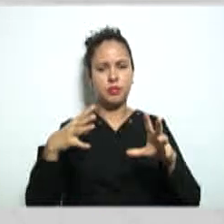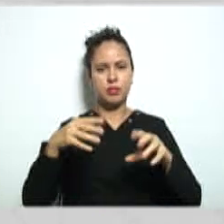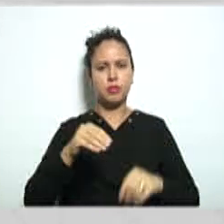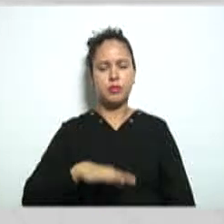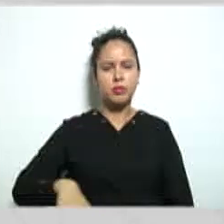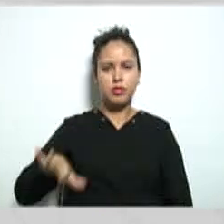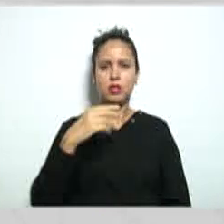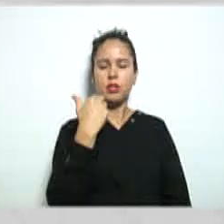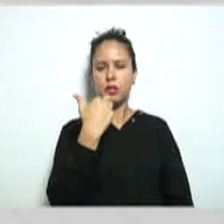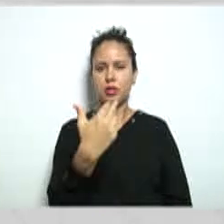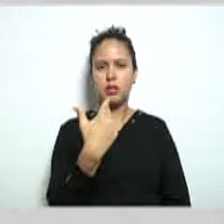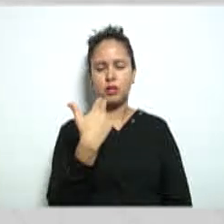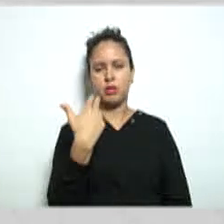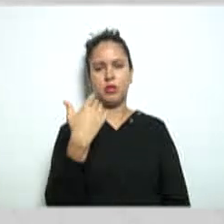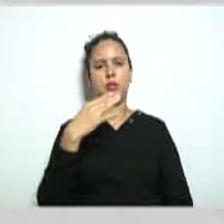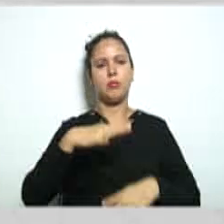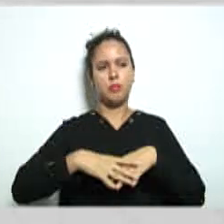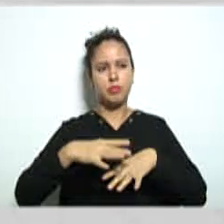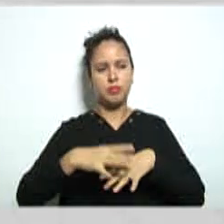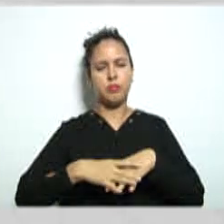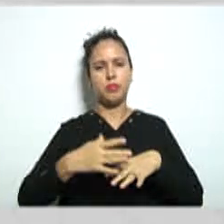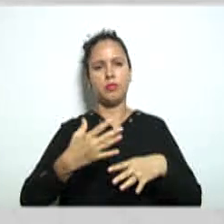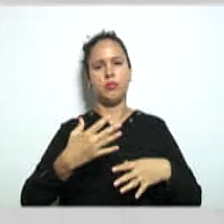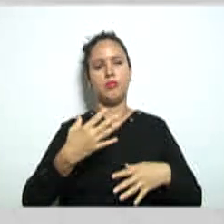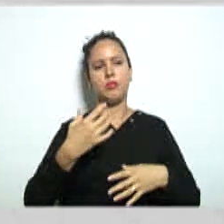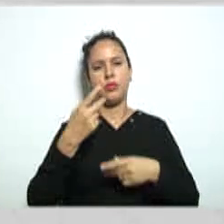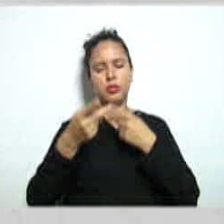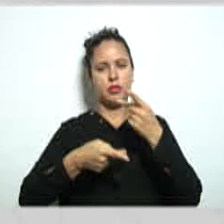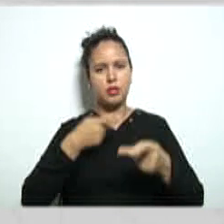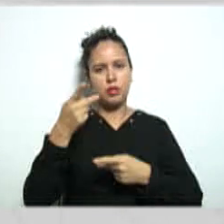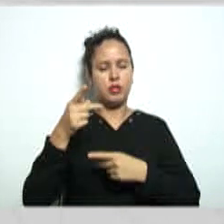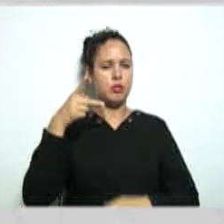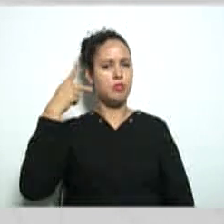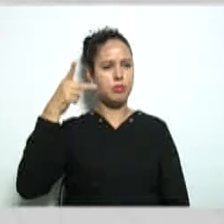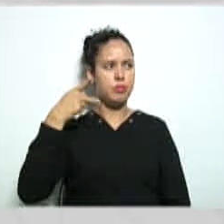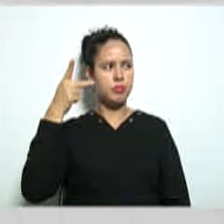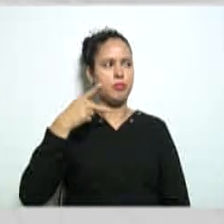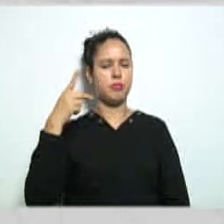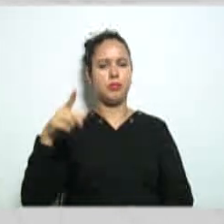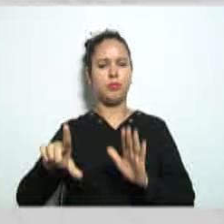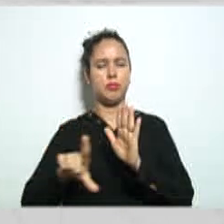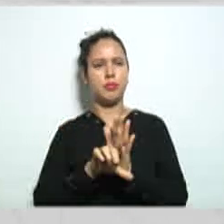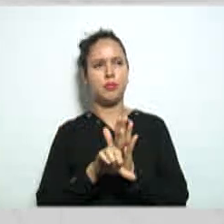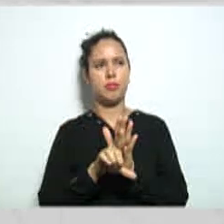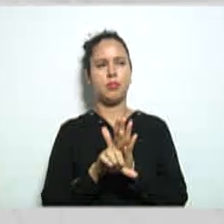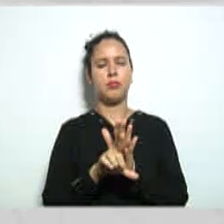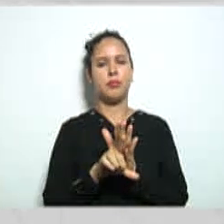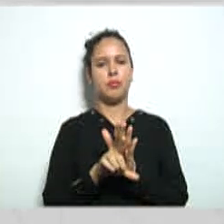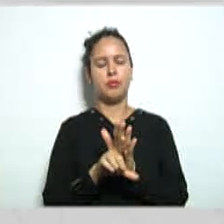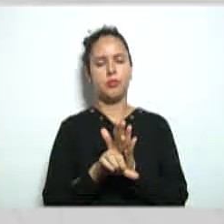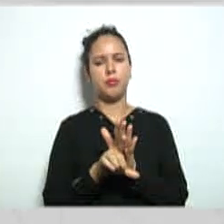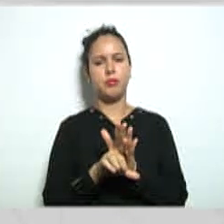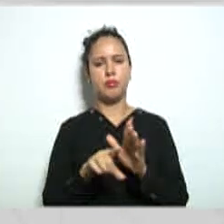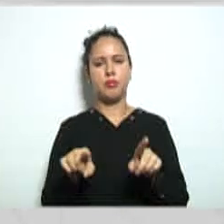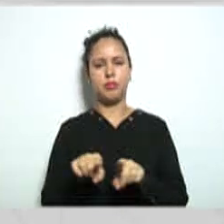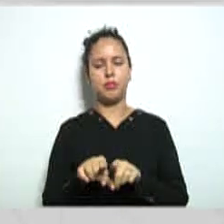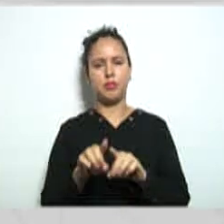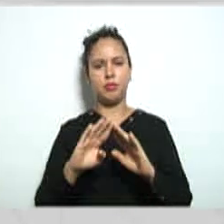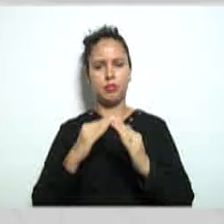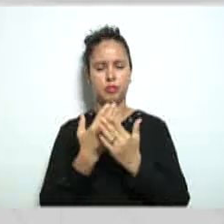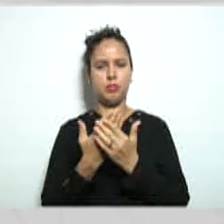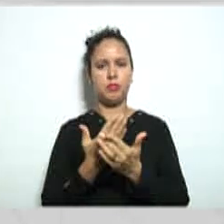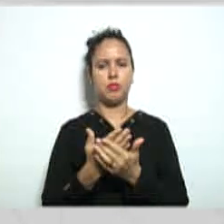de línguas, de matemática, de oratória, de política, de leis. As escolas profissionalizantes